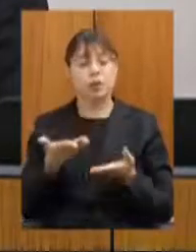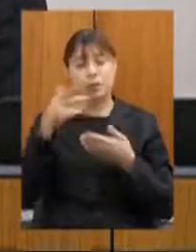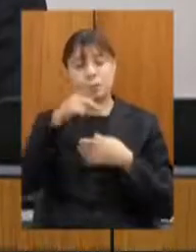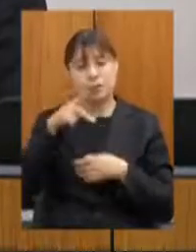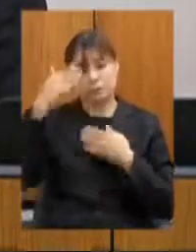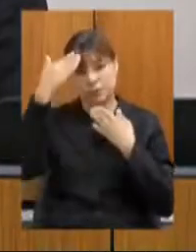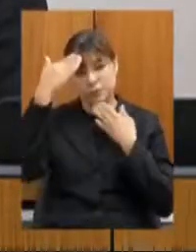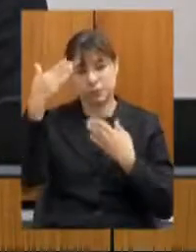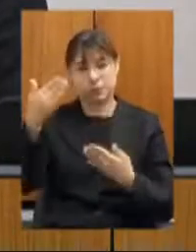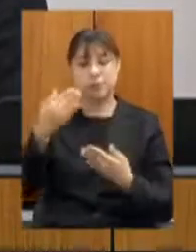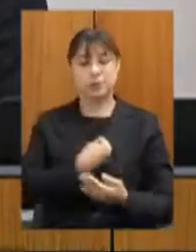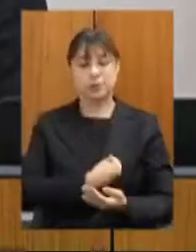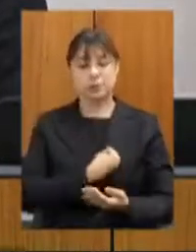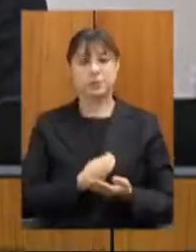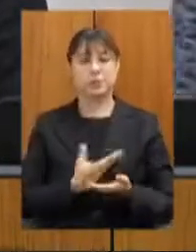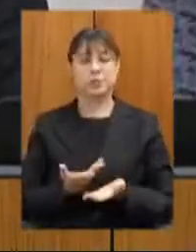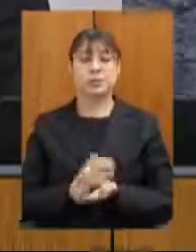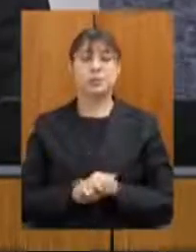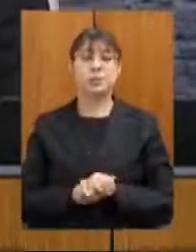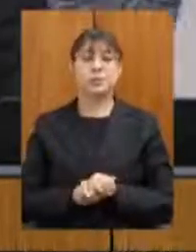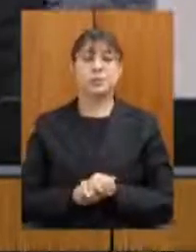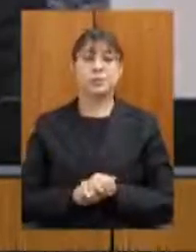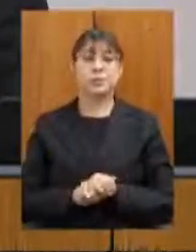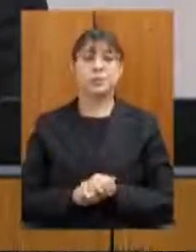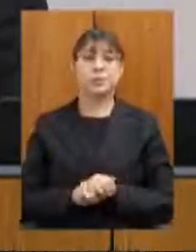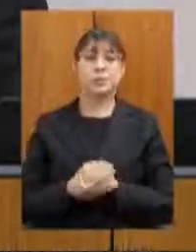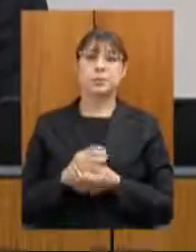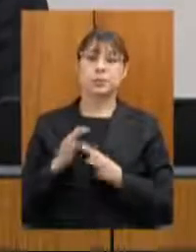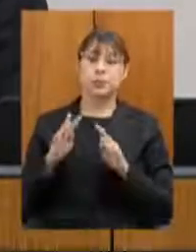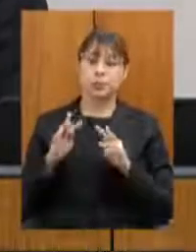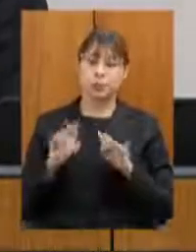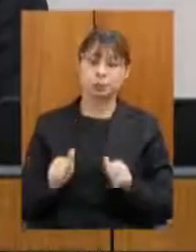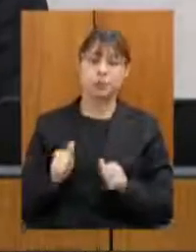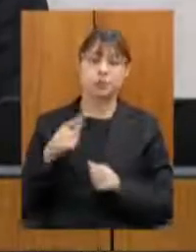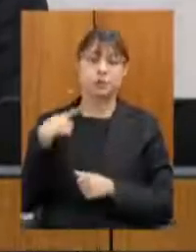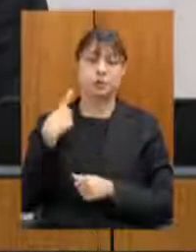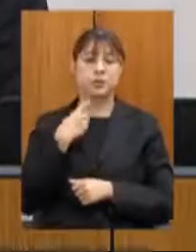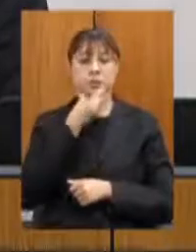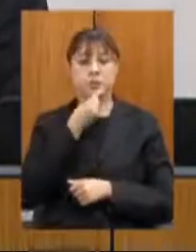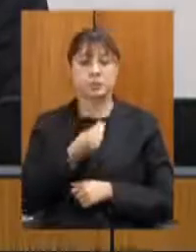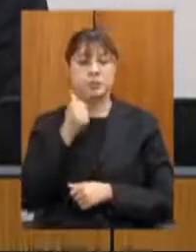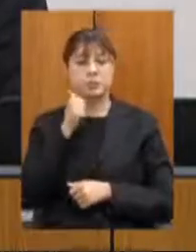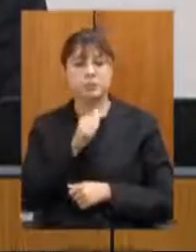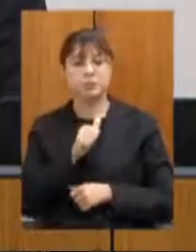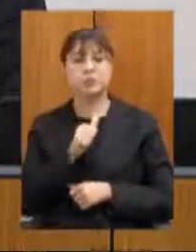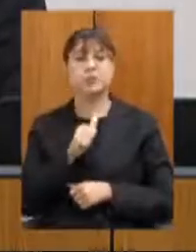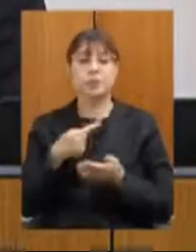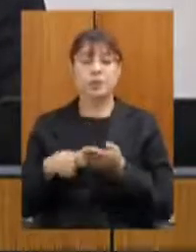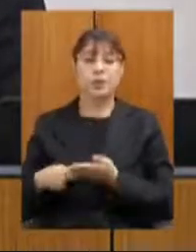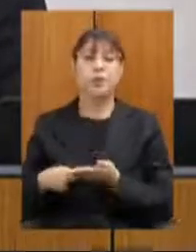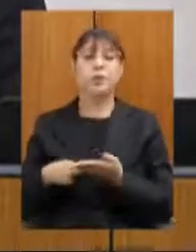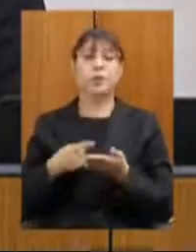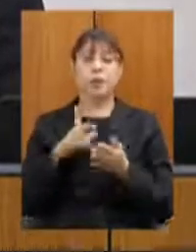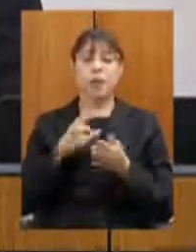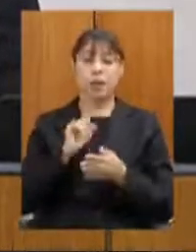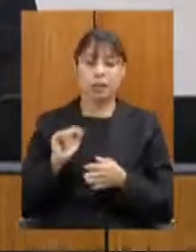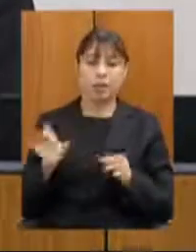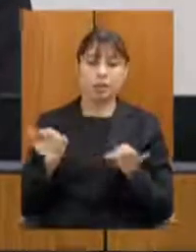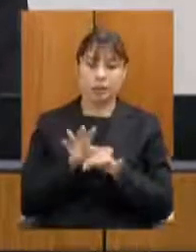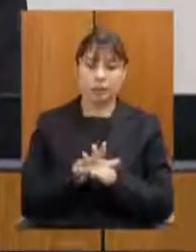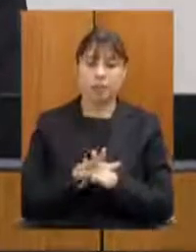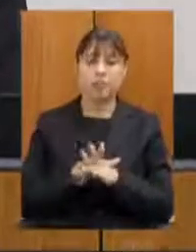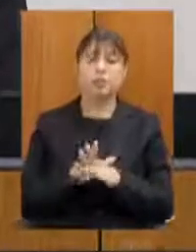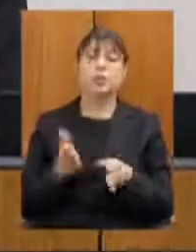agradece a presença da parlamentar dos parlamentares dos convidados determina a lavatura da ata